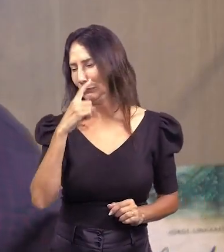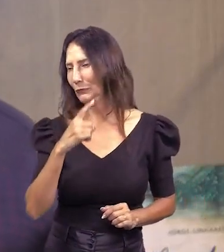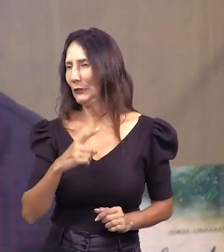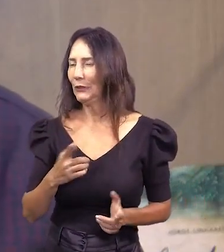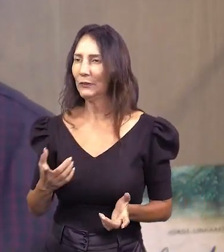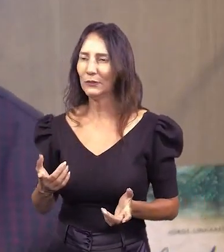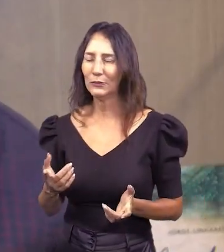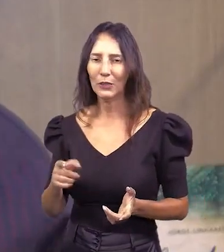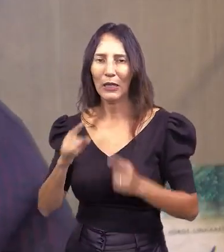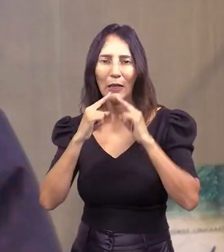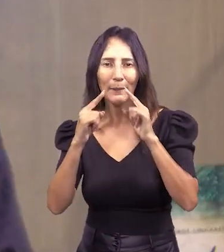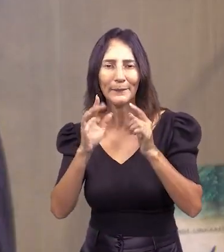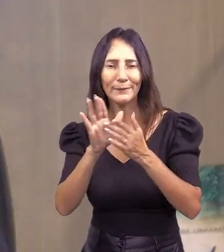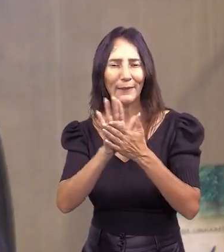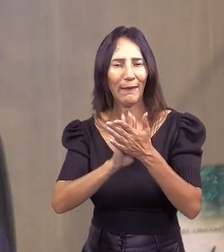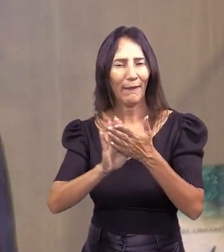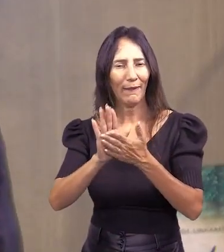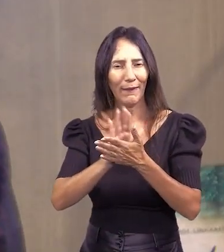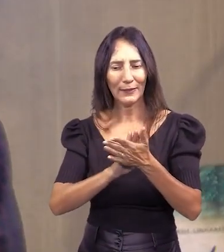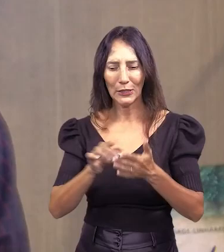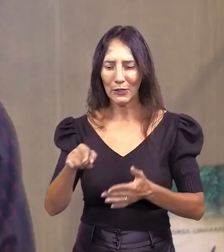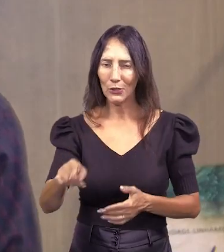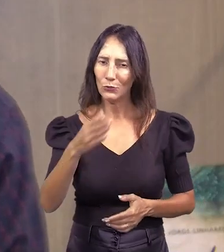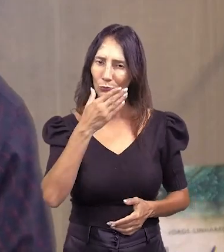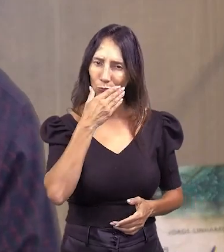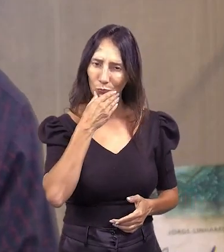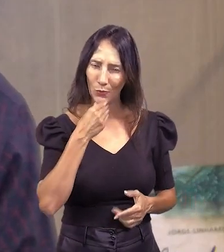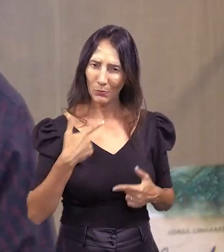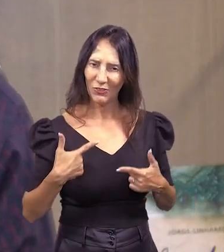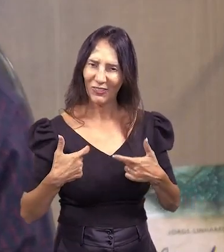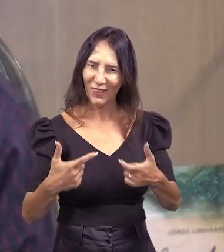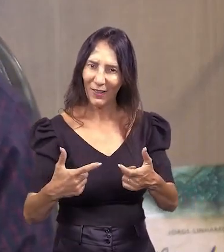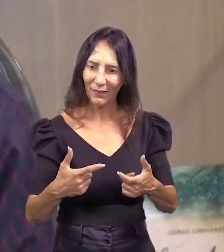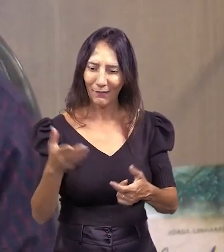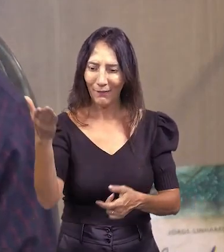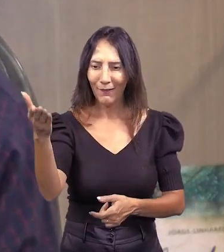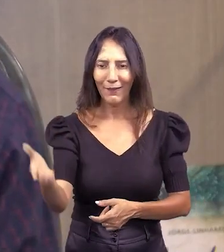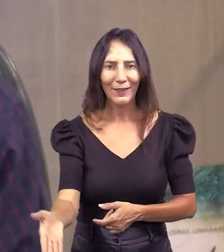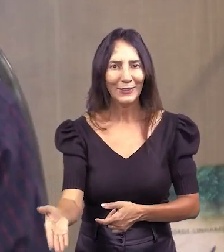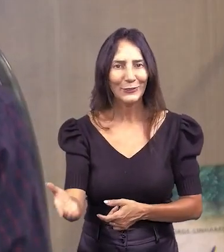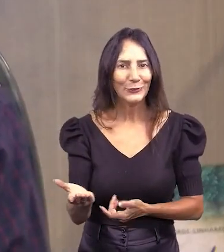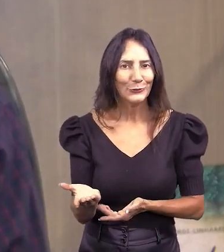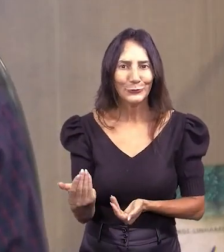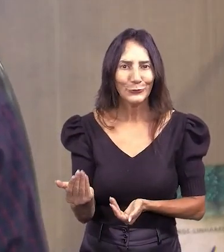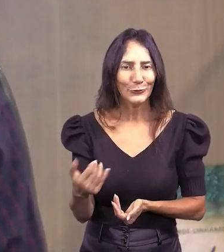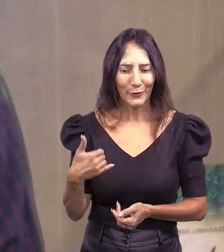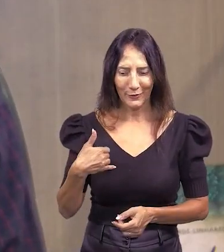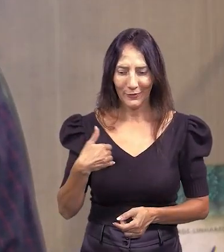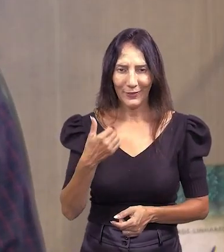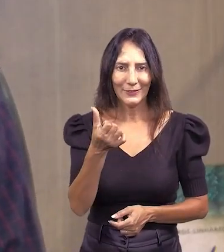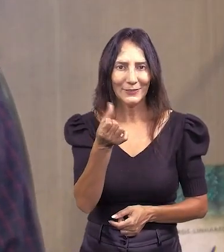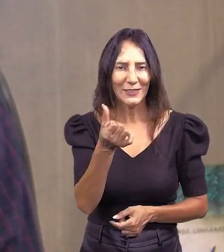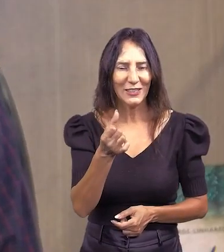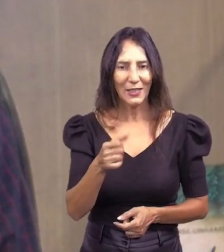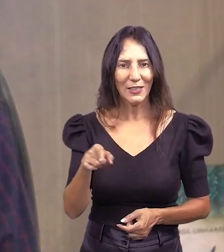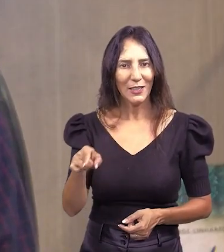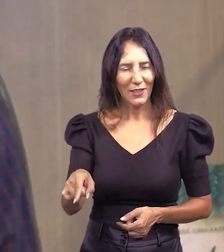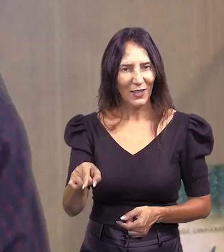ruim. Ai, meu Deus. Olha que ele era um homem de guerra. Falando de um adolescente de 16 anos,